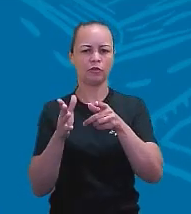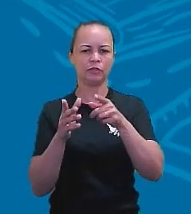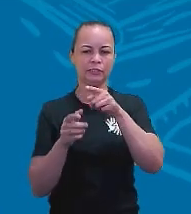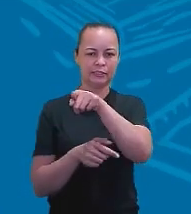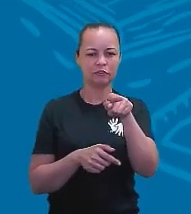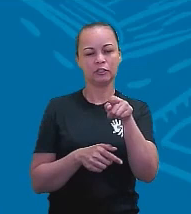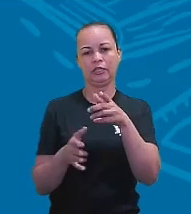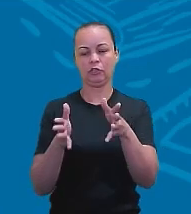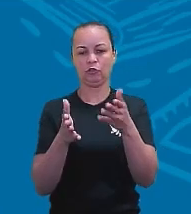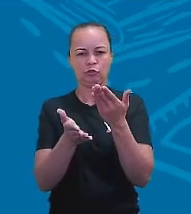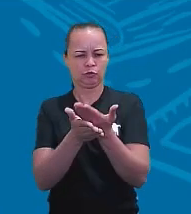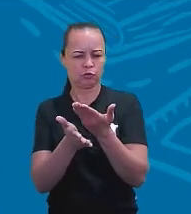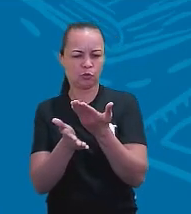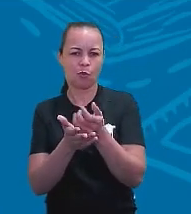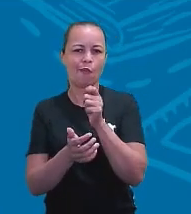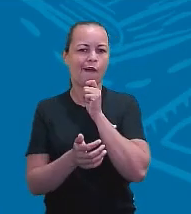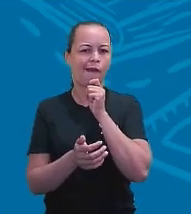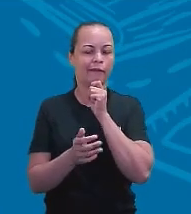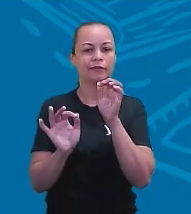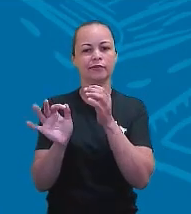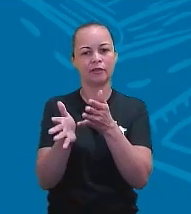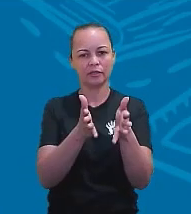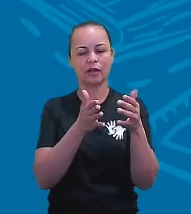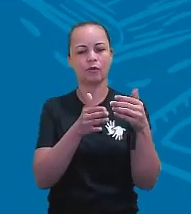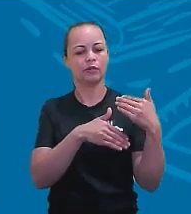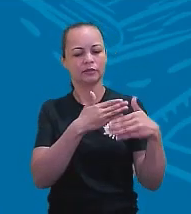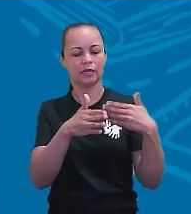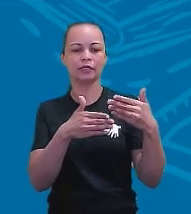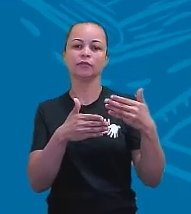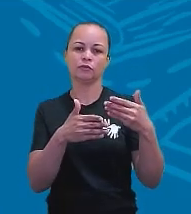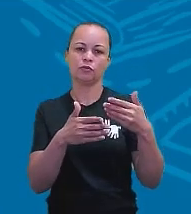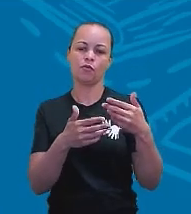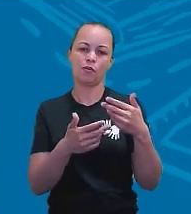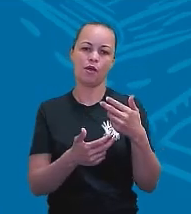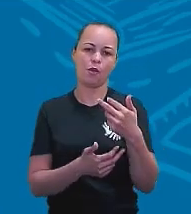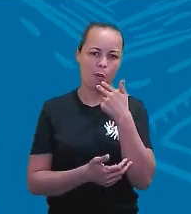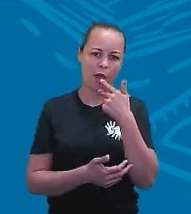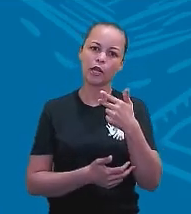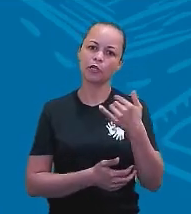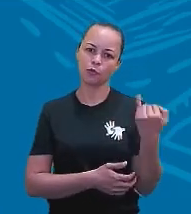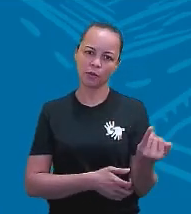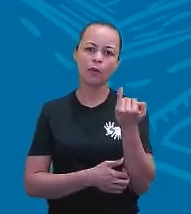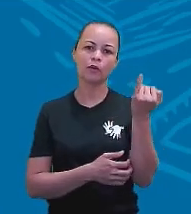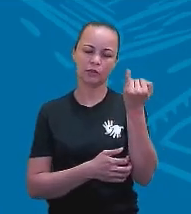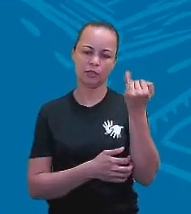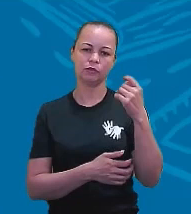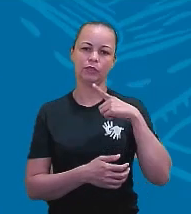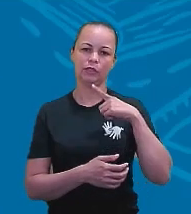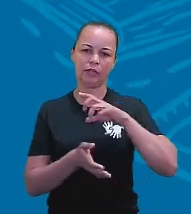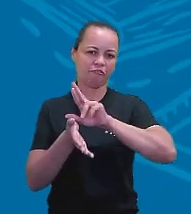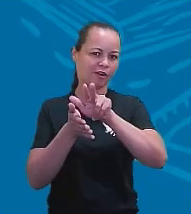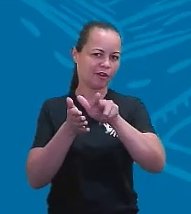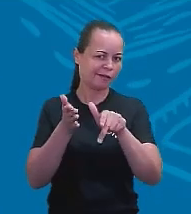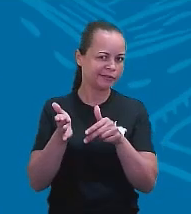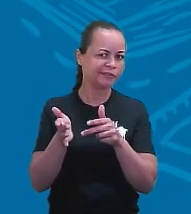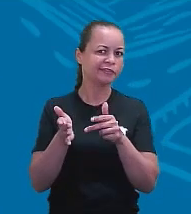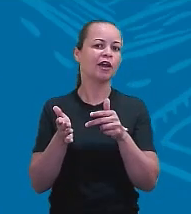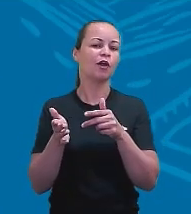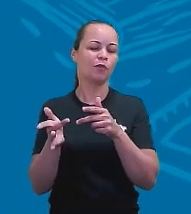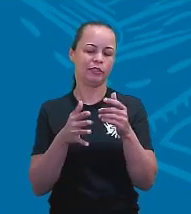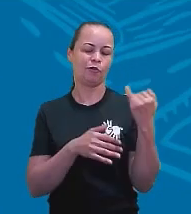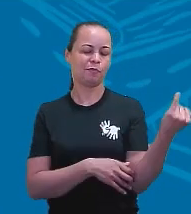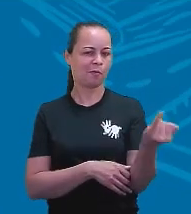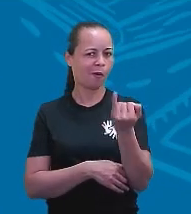estudaram, vocês terão acesso a isso aí, porque é uma língua viva. Então, ela tem aí, ó, essas variações. Então, eu achei super